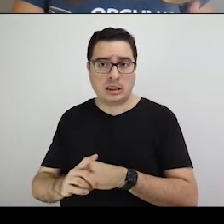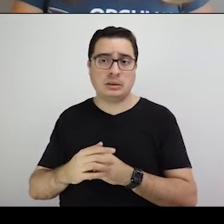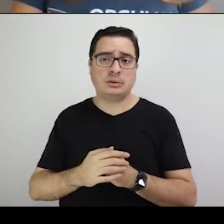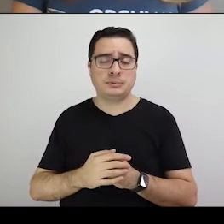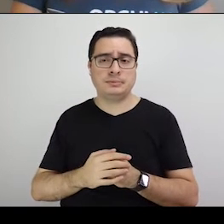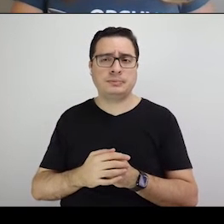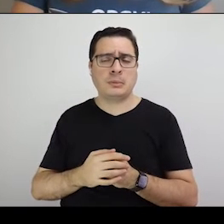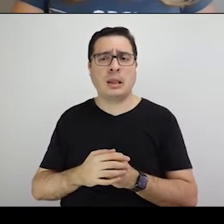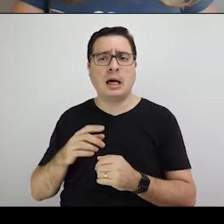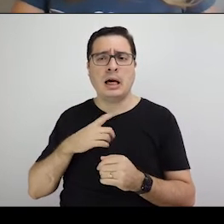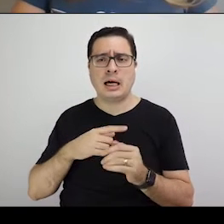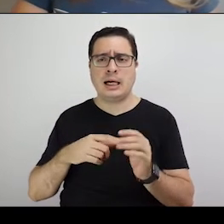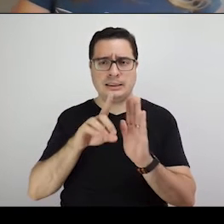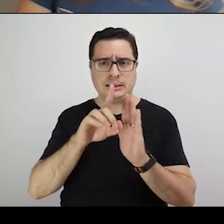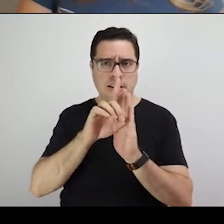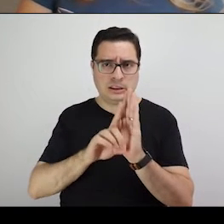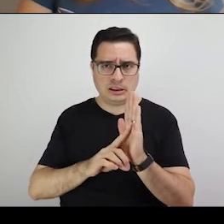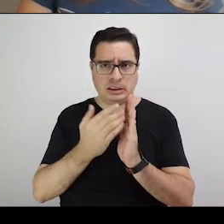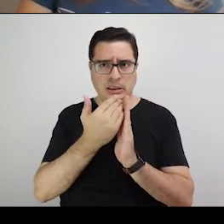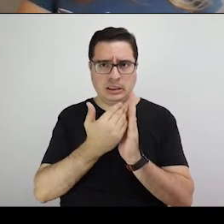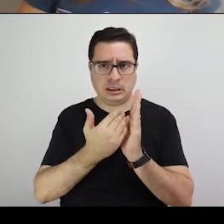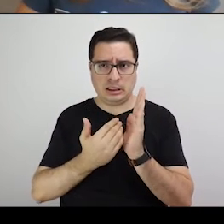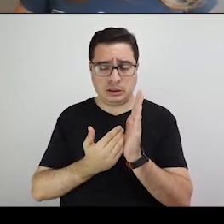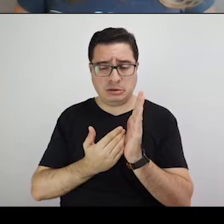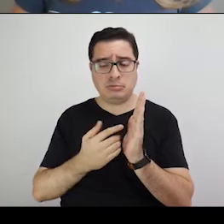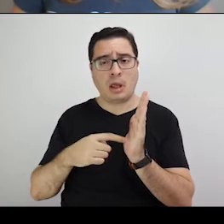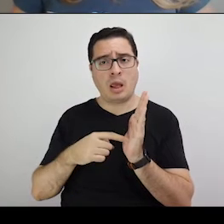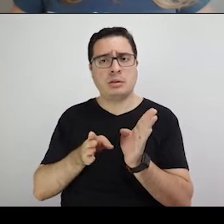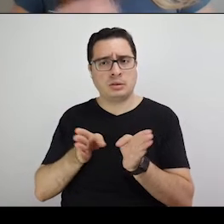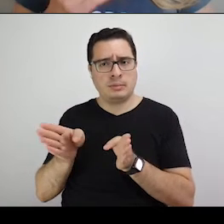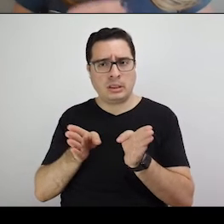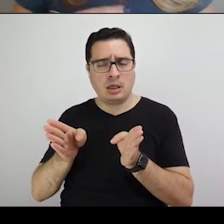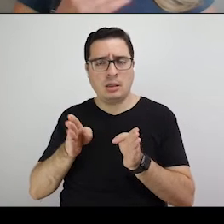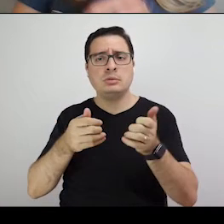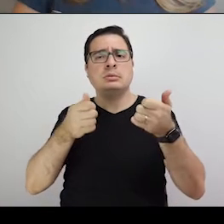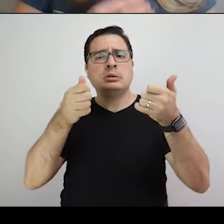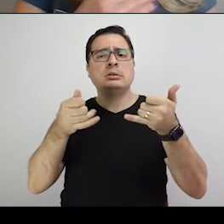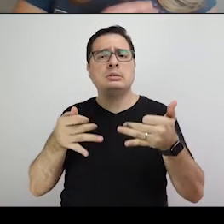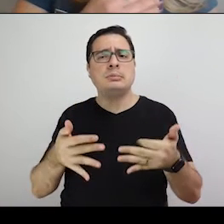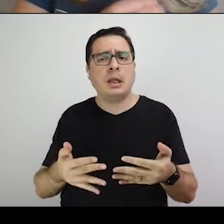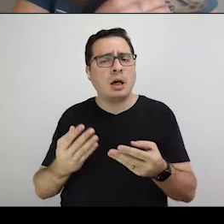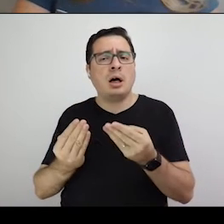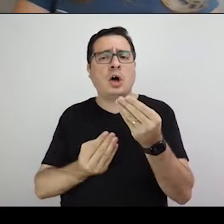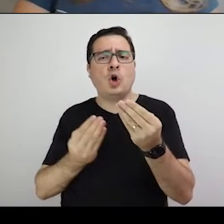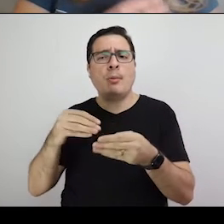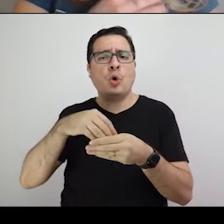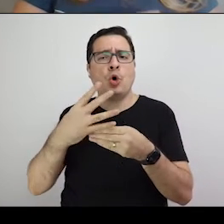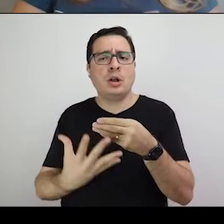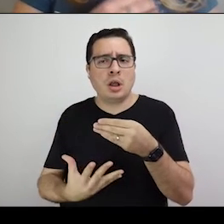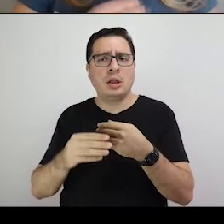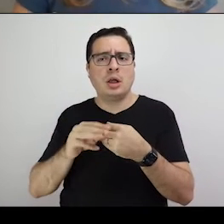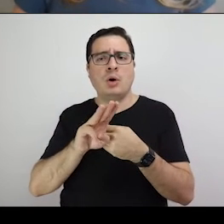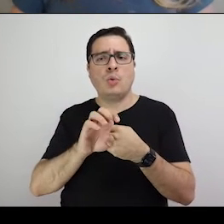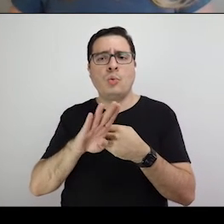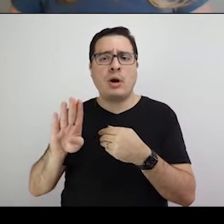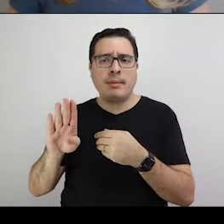As diretrizes ou recomendações de acessibilidade, elas explicam como tornar o conteúdo web